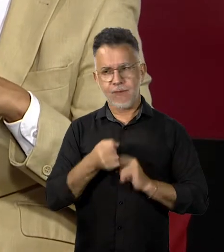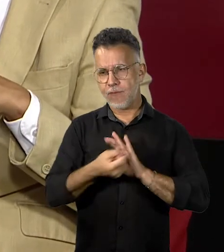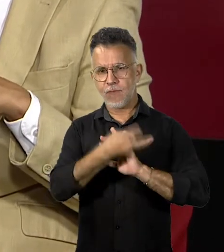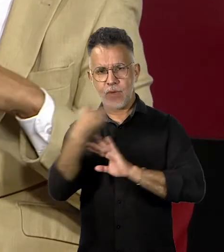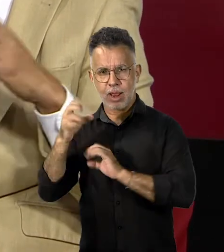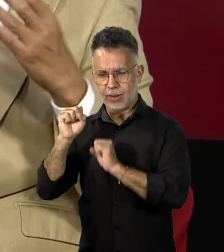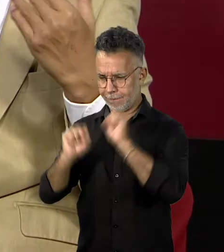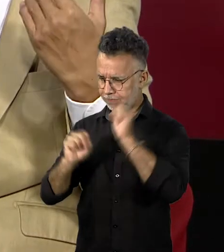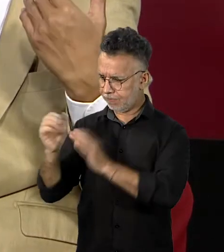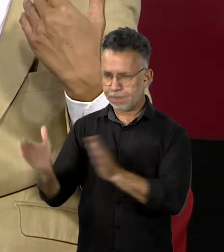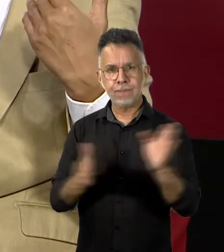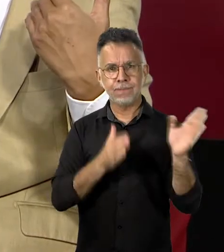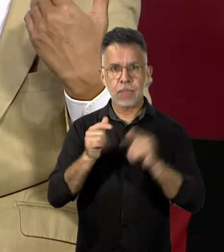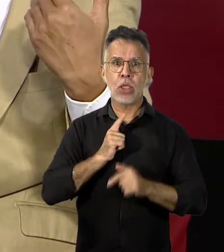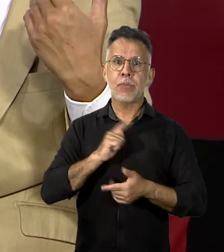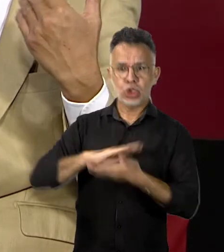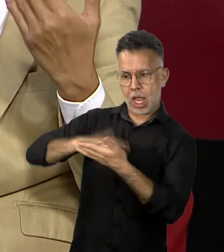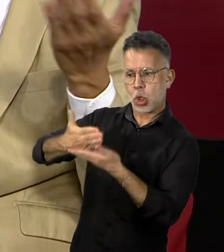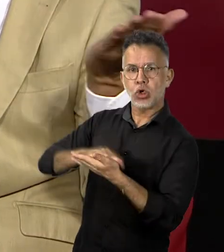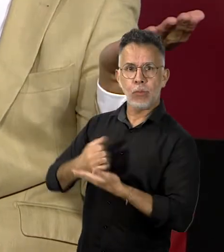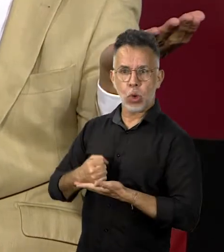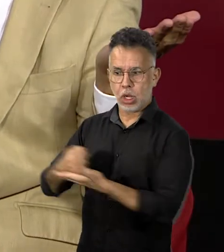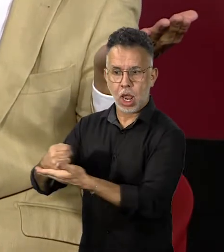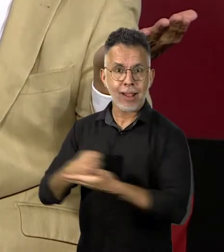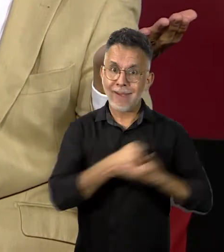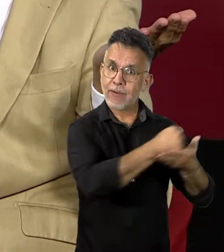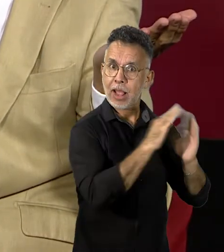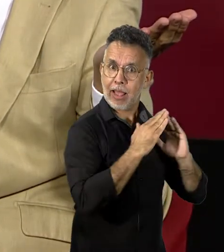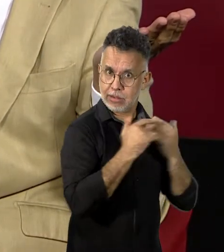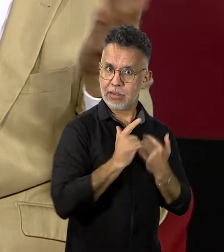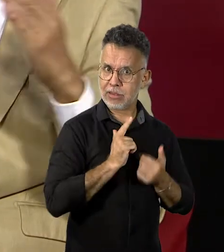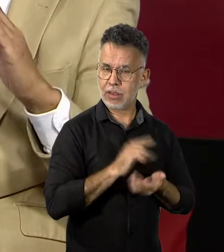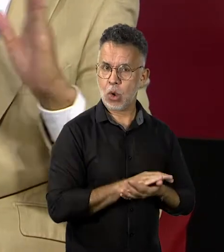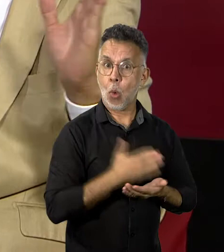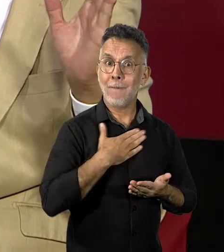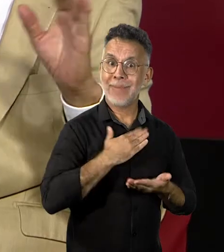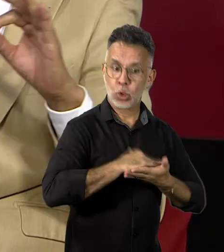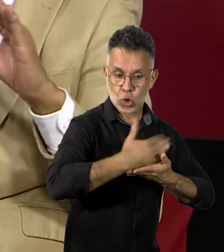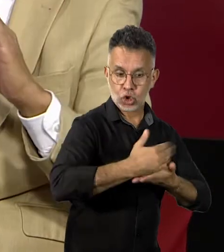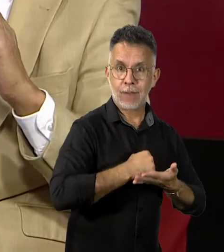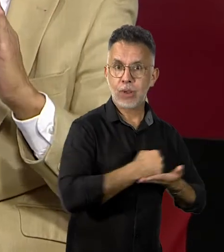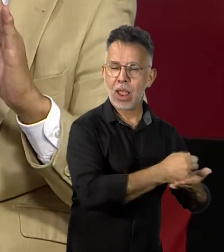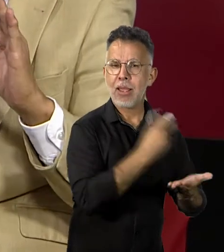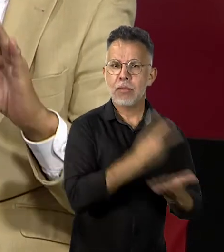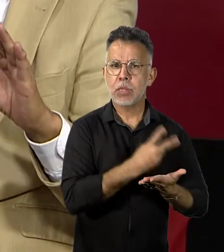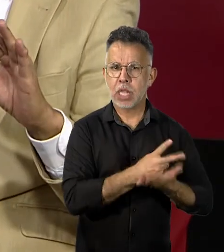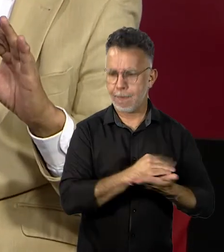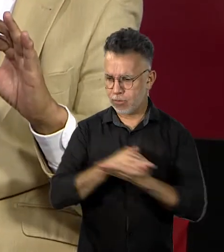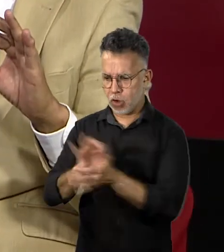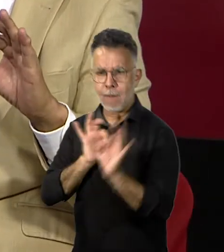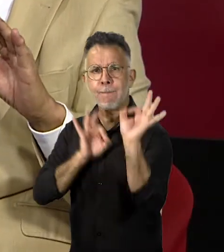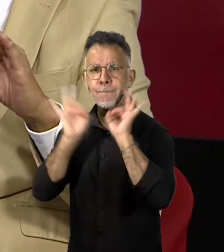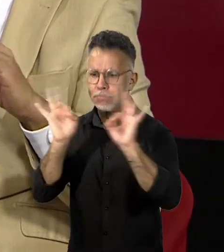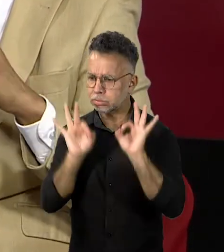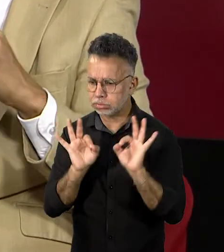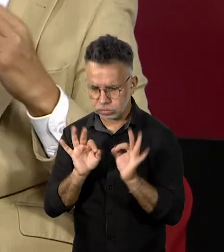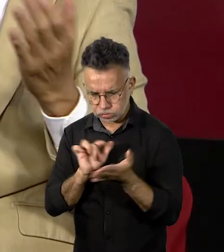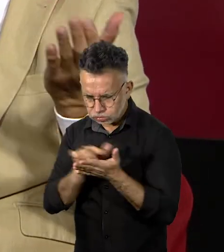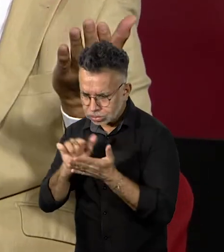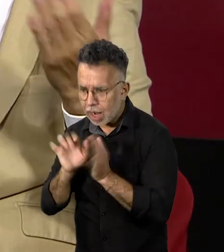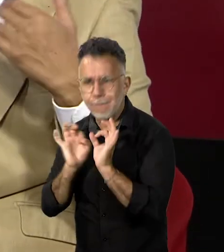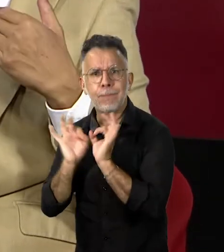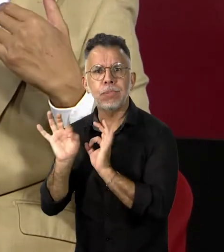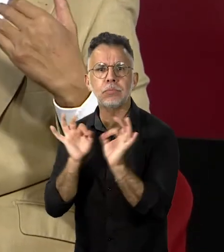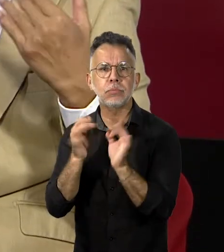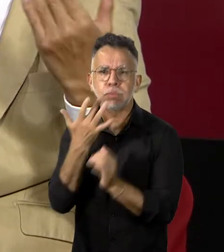Várias empresas que eu trabalhei, eu também tinha um notebook que eu levava para casa. Tá? O meu notebook sempre foi um brinco. E muitas